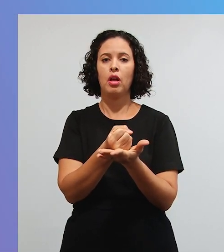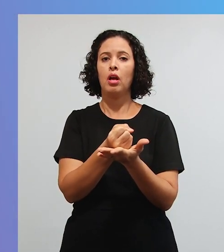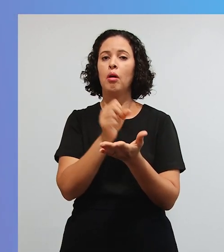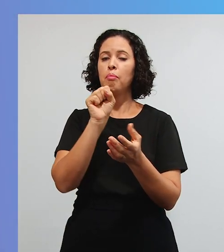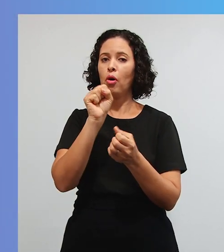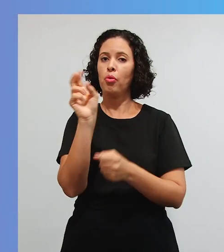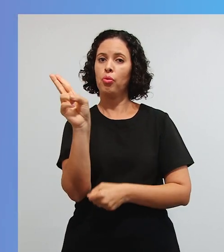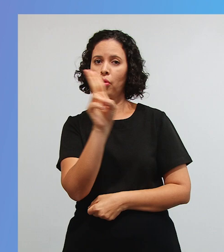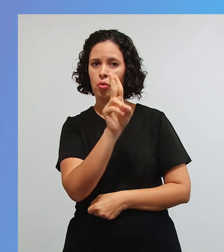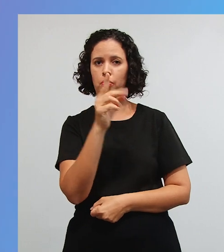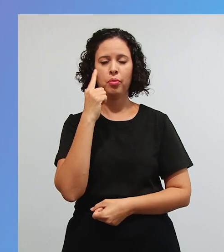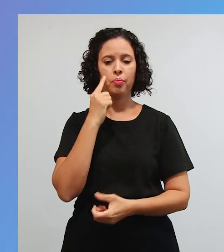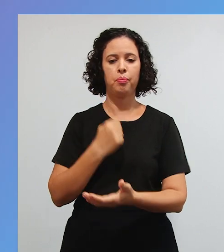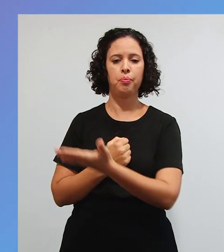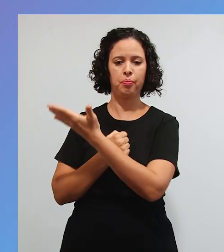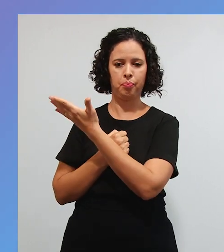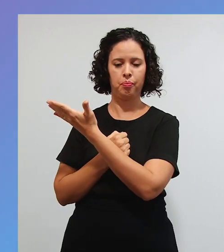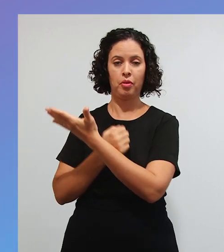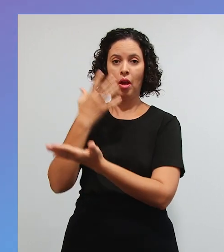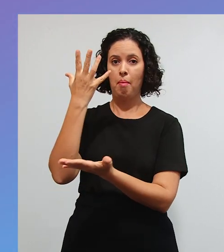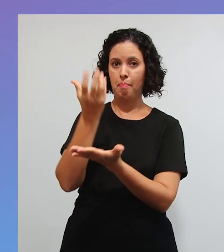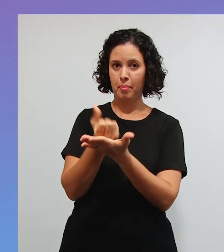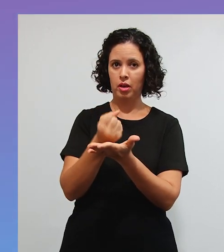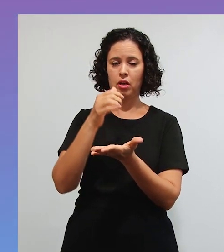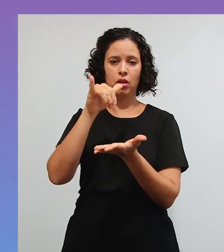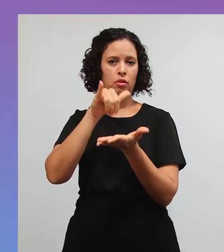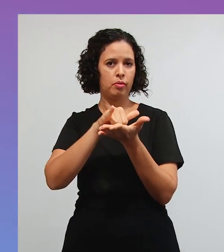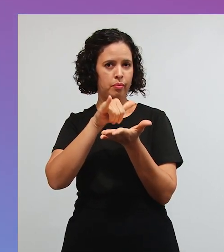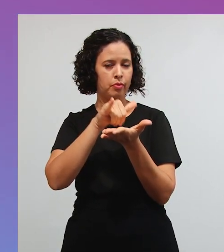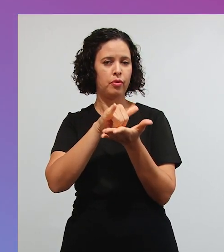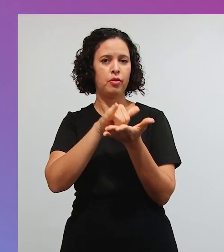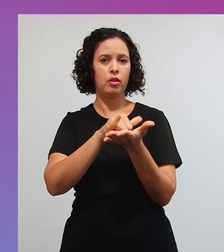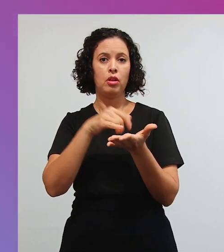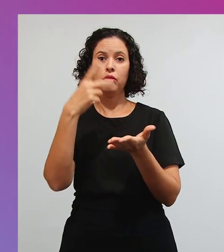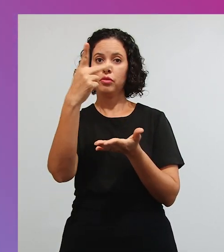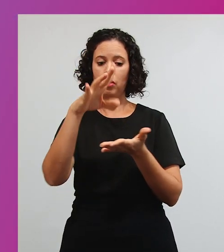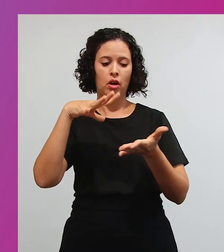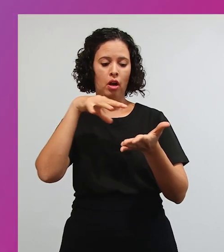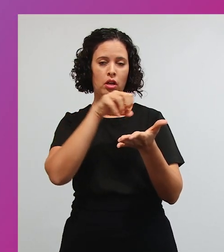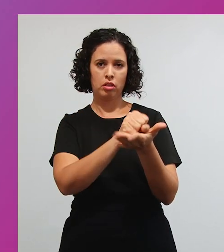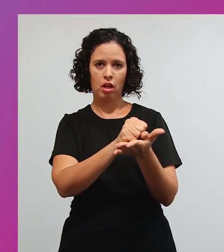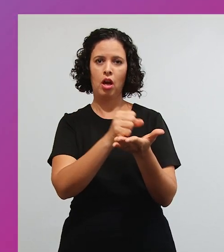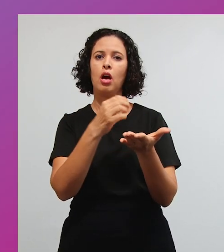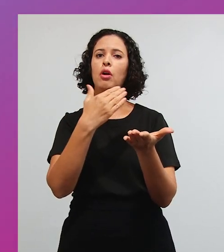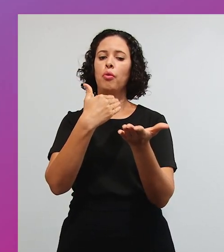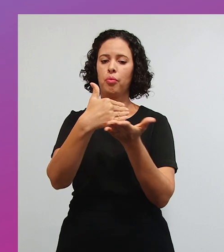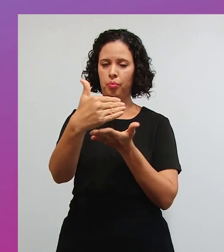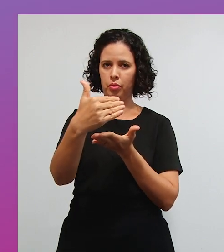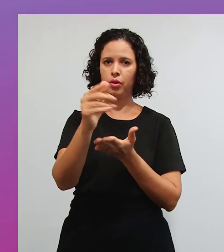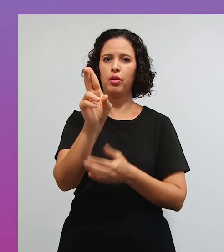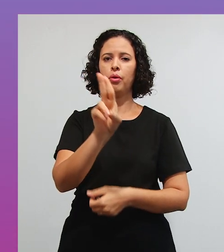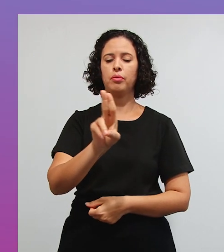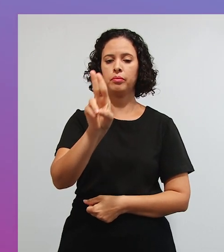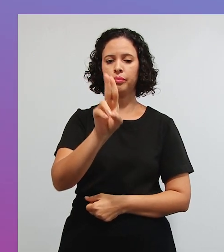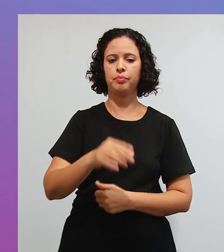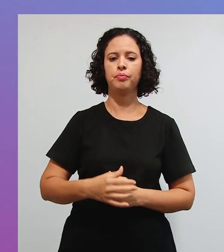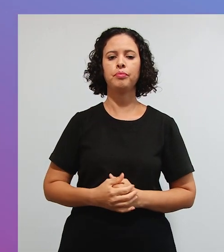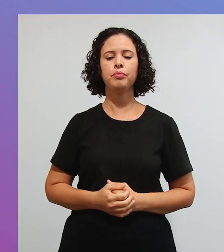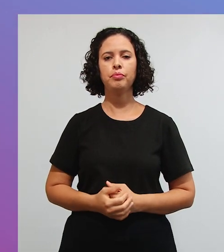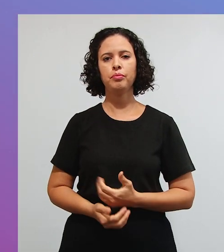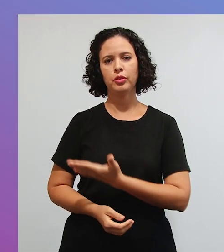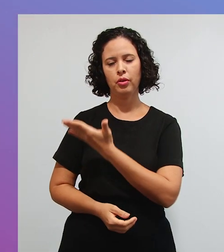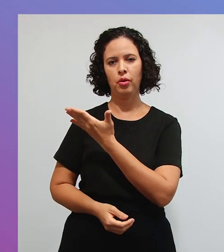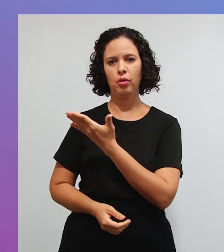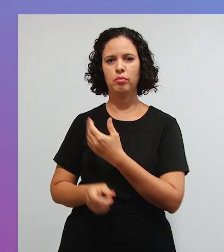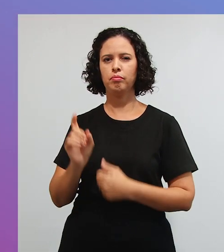e digite o nome CAN Scanner. Baixe o aplicativo, faça o cadastro e comece a usar. Passo 1. Clique